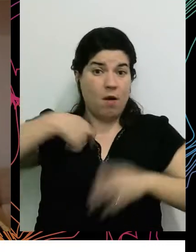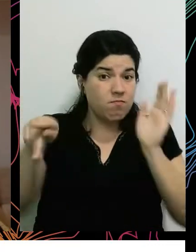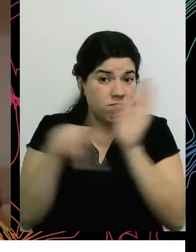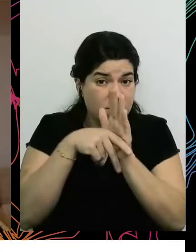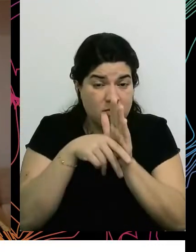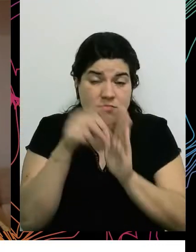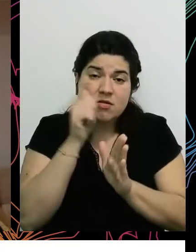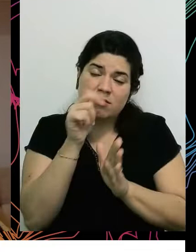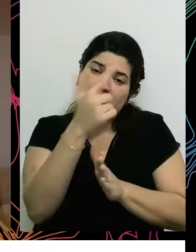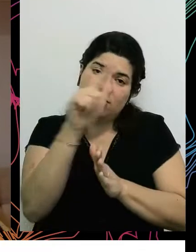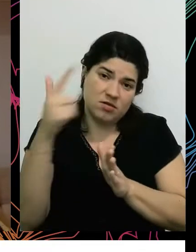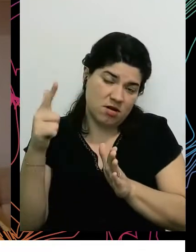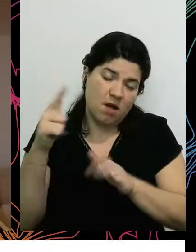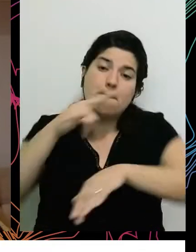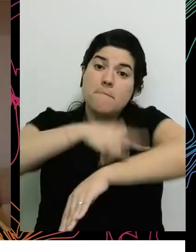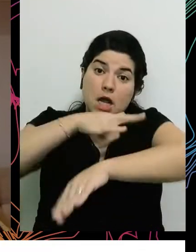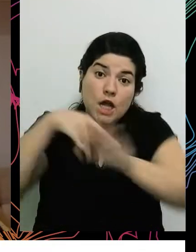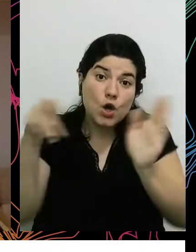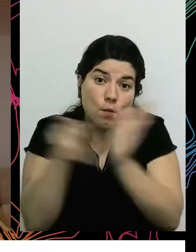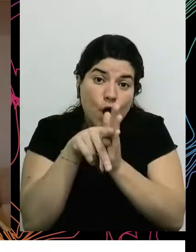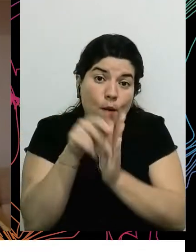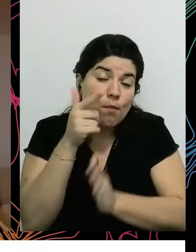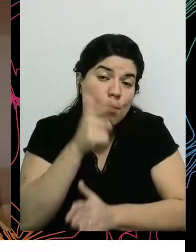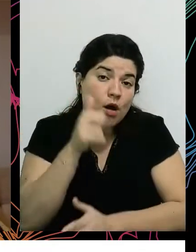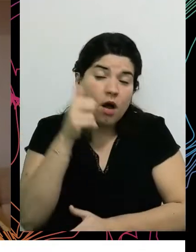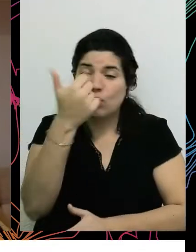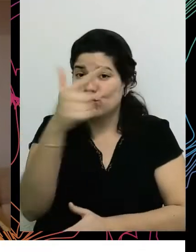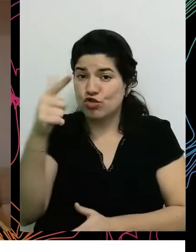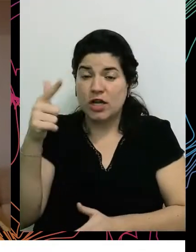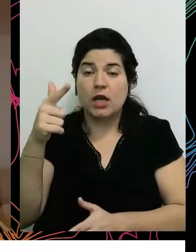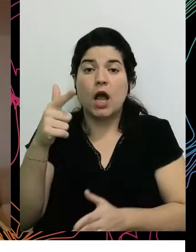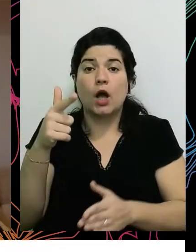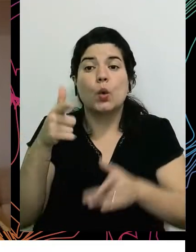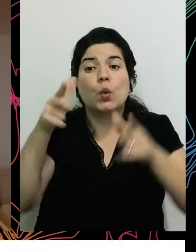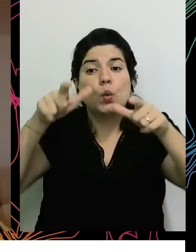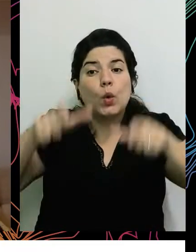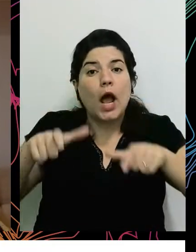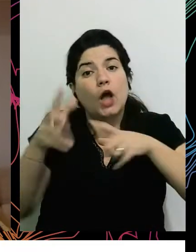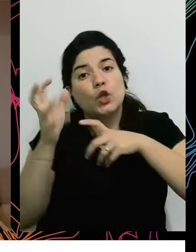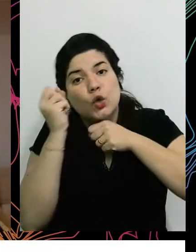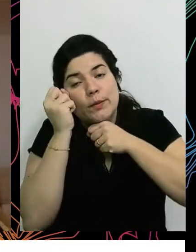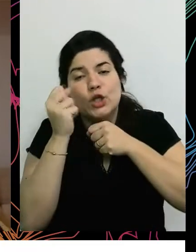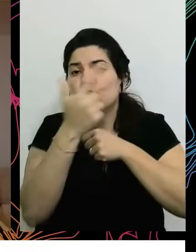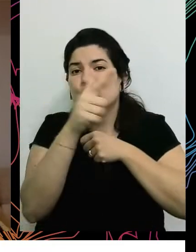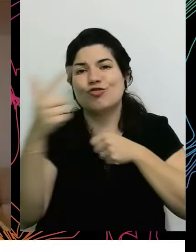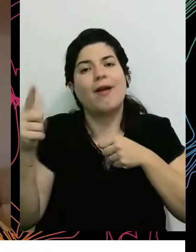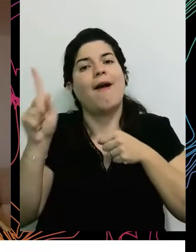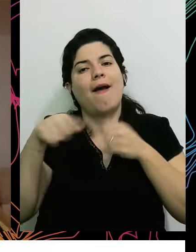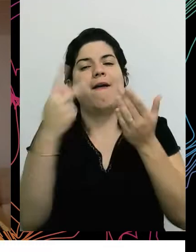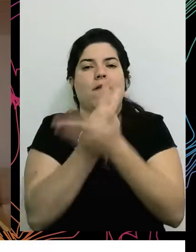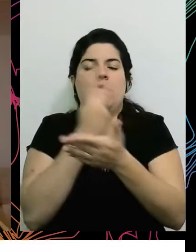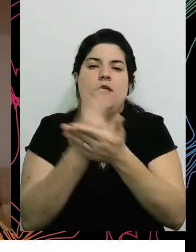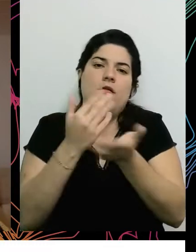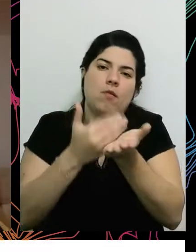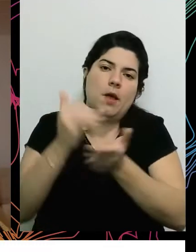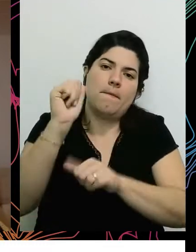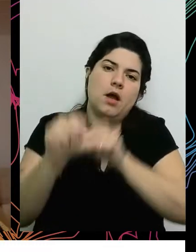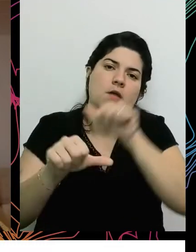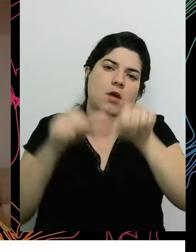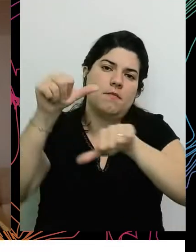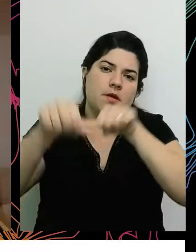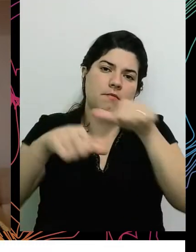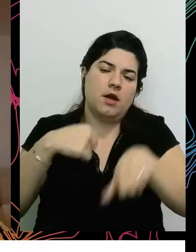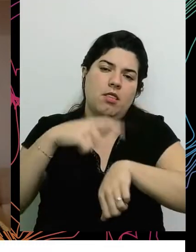área, não tinha suíte feminina. Isso tudo foram erros que foram sendo consertados ao longo do tempo,